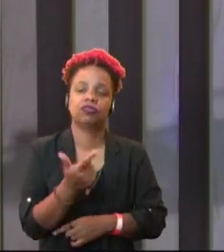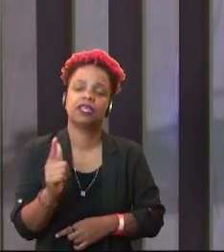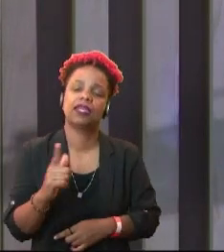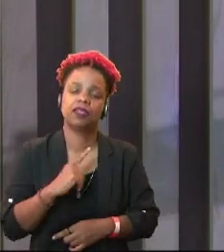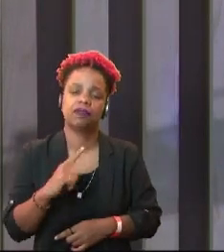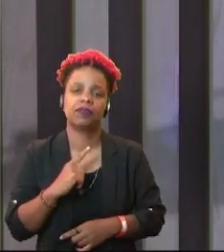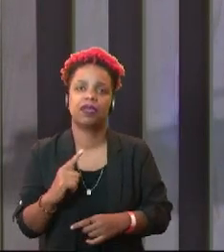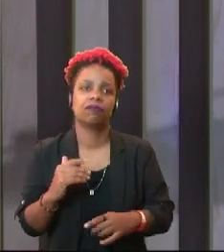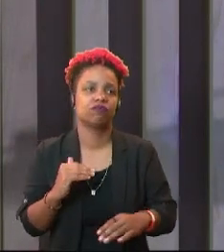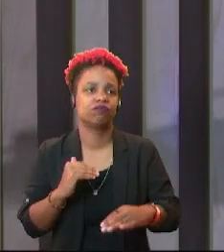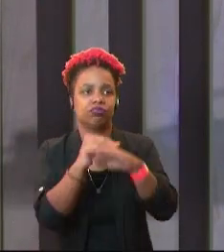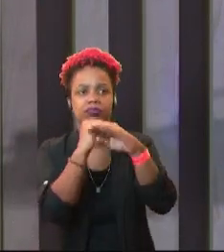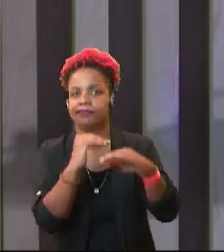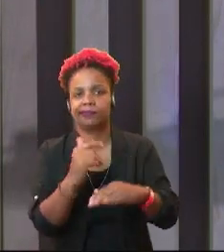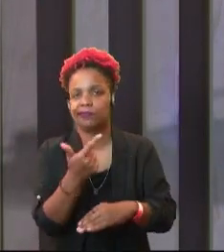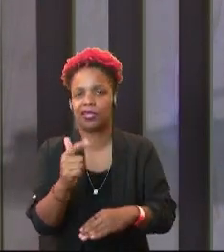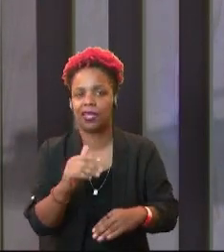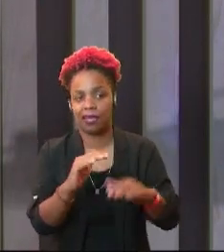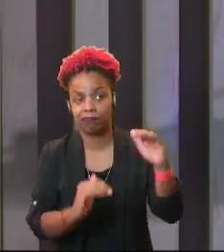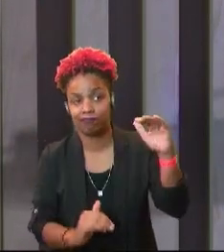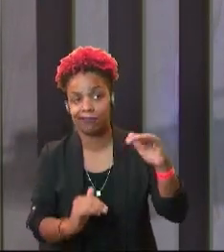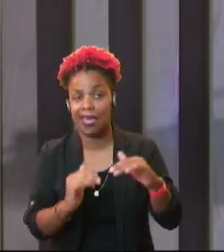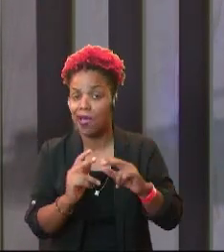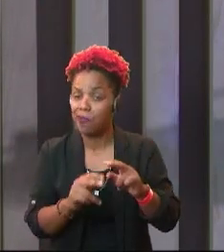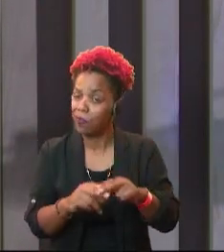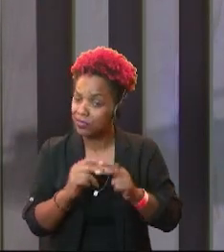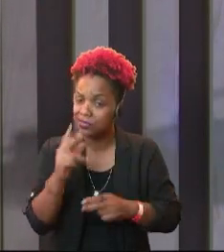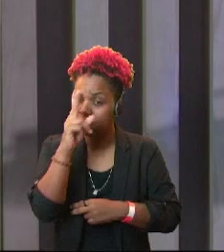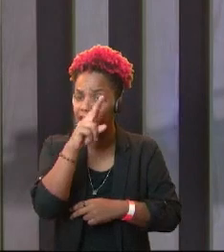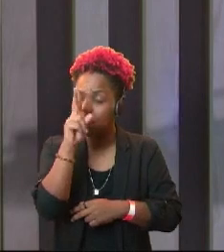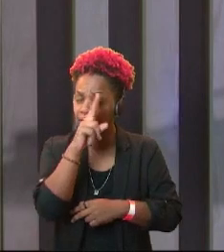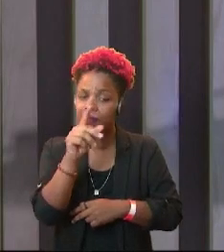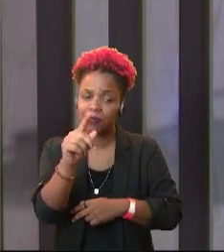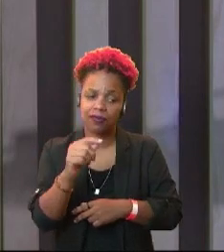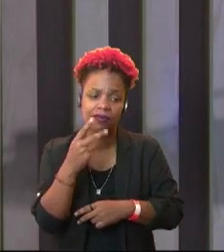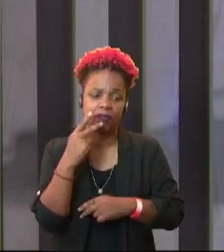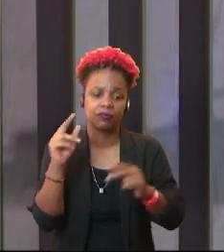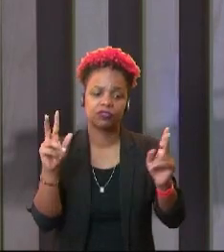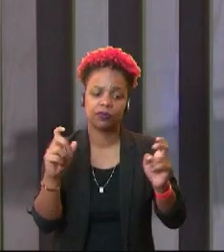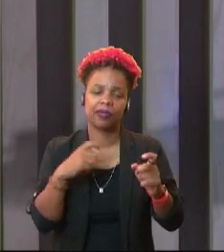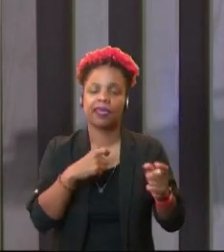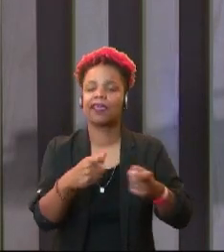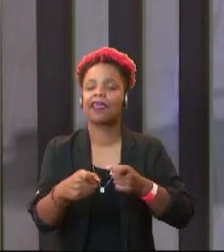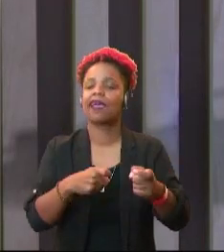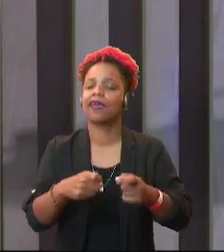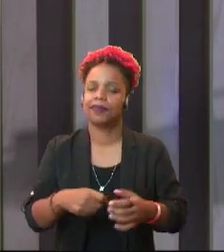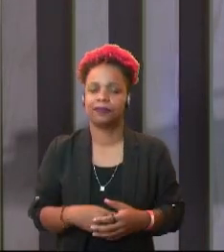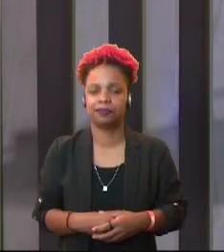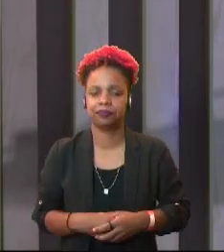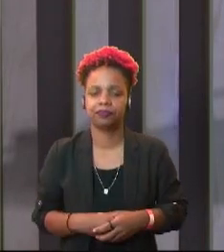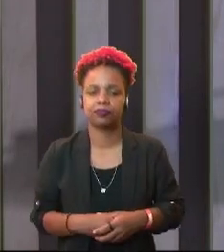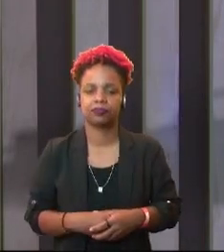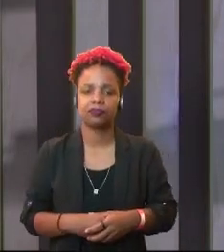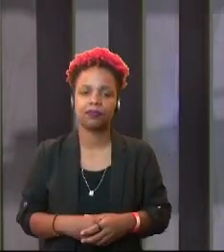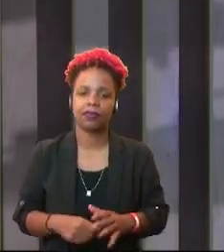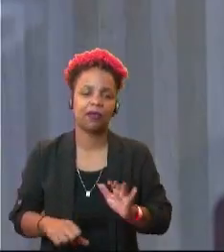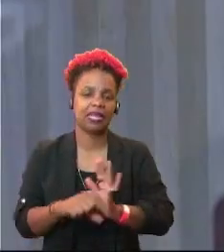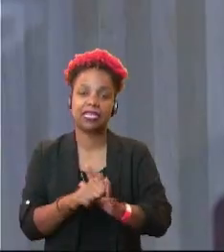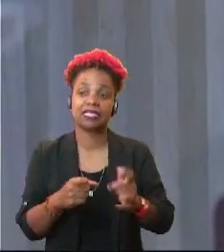equivalência entre os dois lados. E eu acho que temos que realmente lembrar disso sempre quando nós falamos sobre essa guerra. Não crise, mas